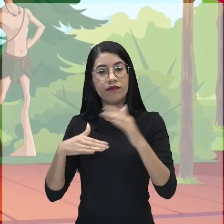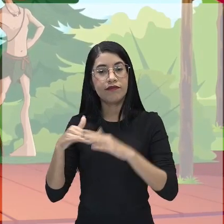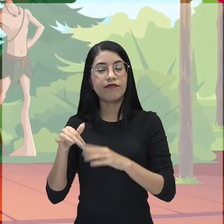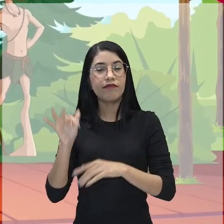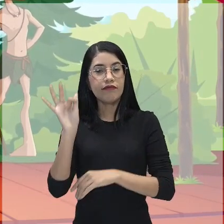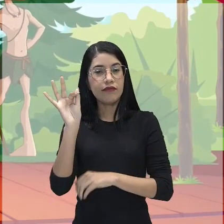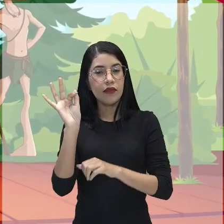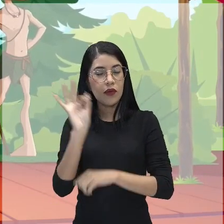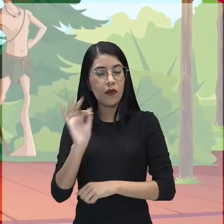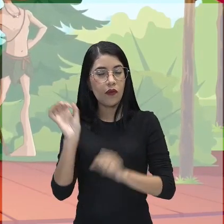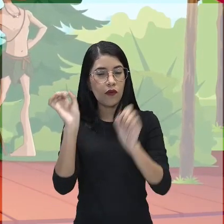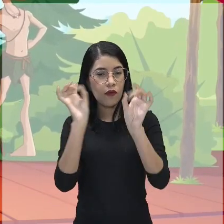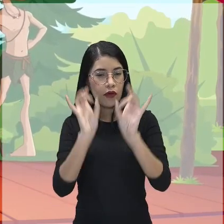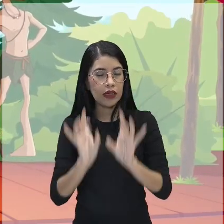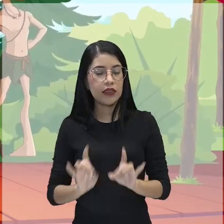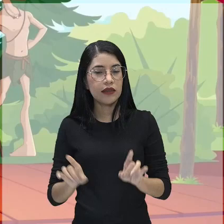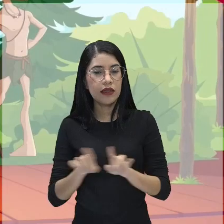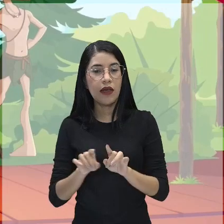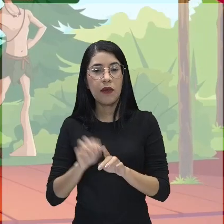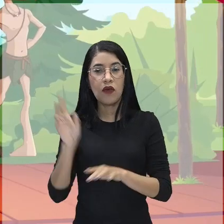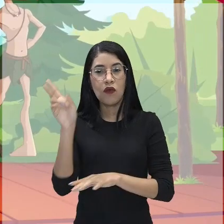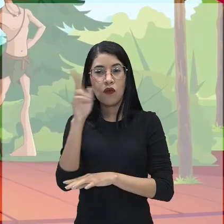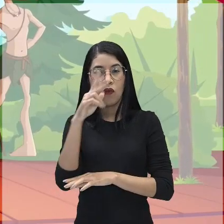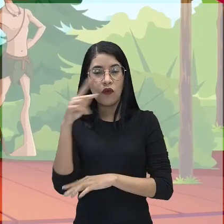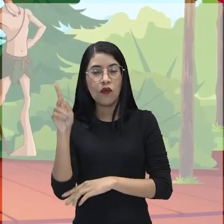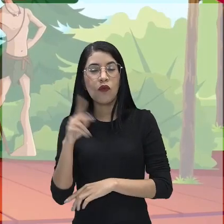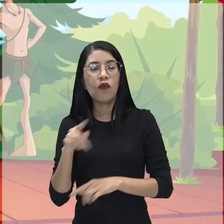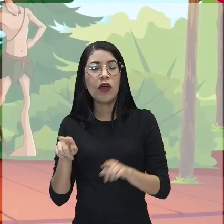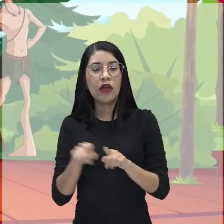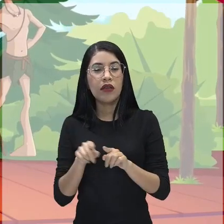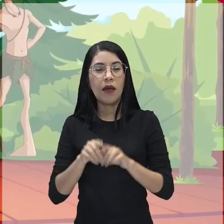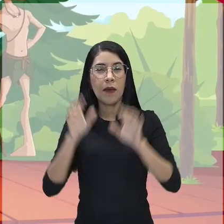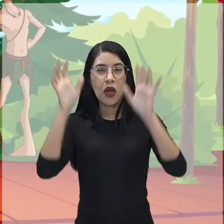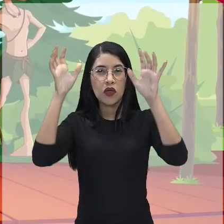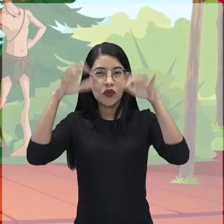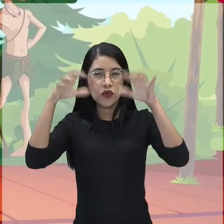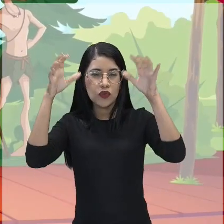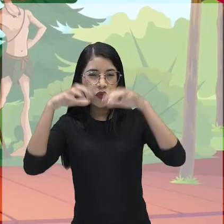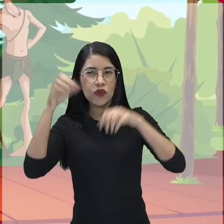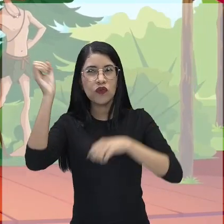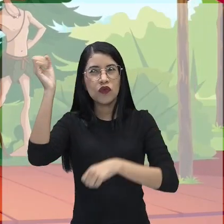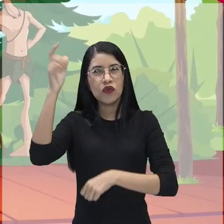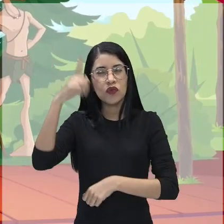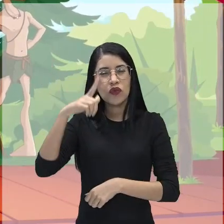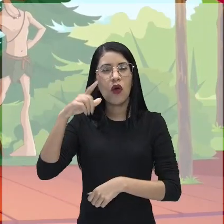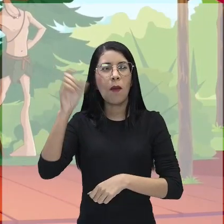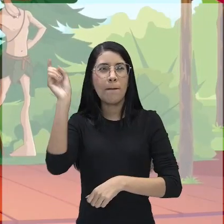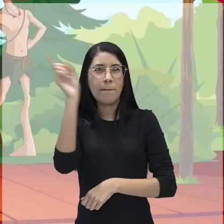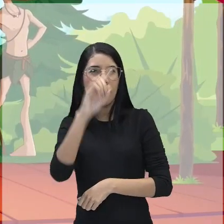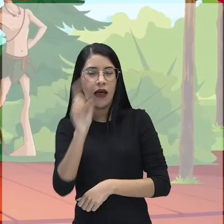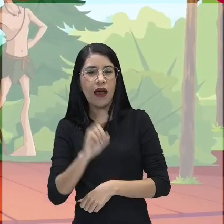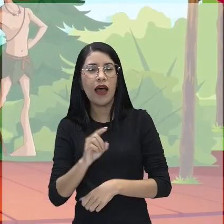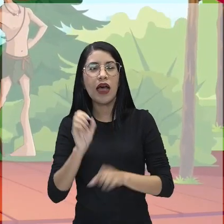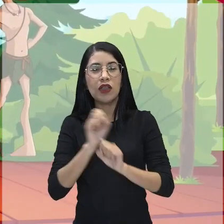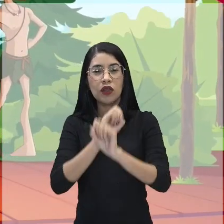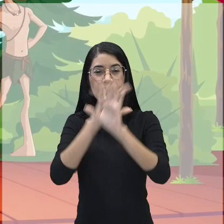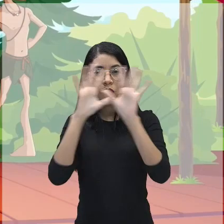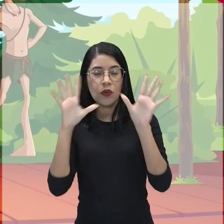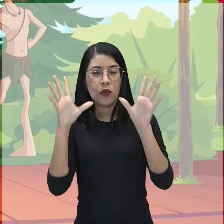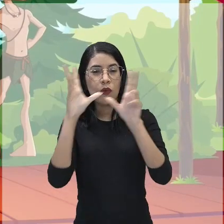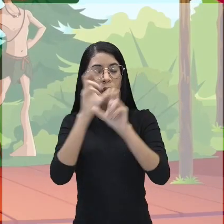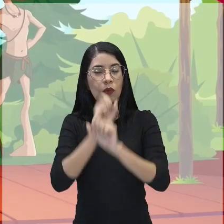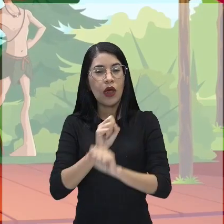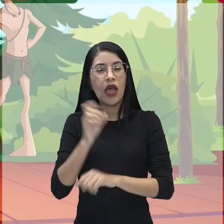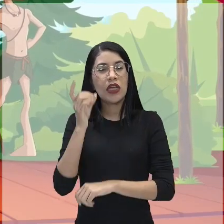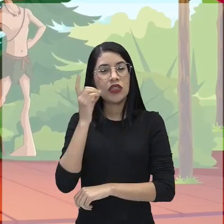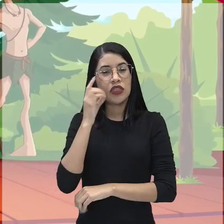também faz a questão dos ventos, dos uivos, da chuva, do sol, das tempestades, é noite, é dia. Então,